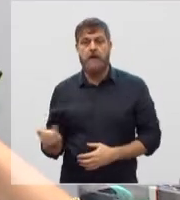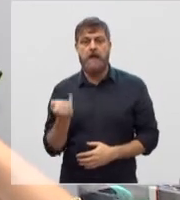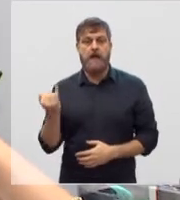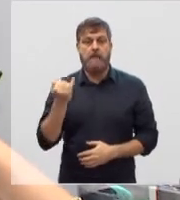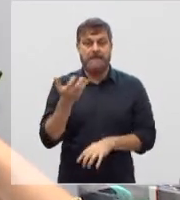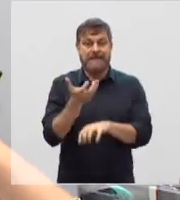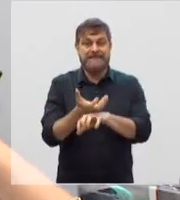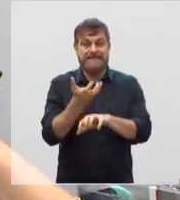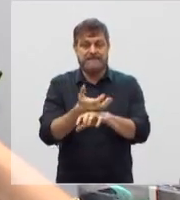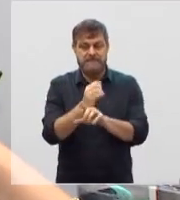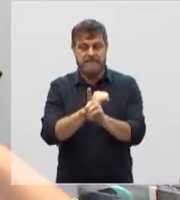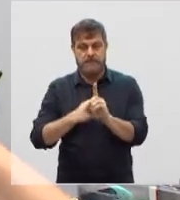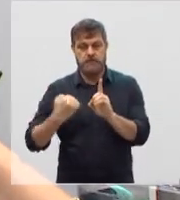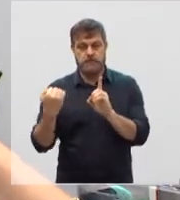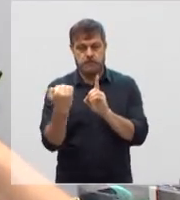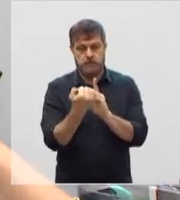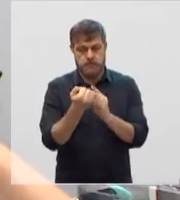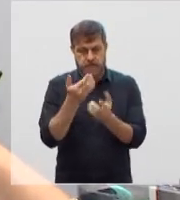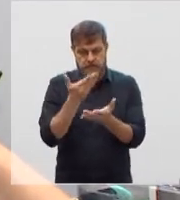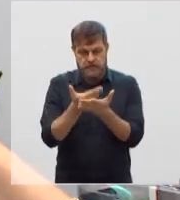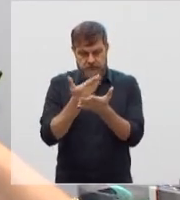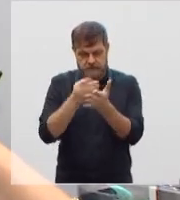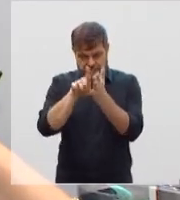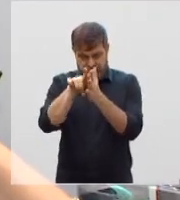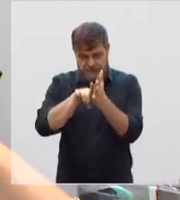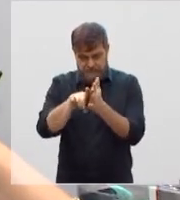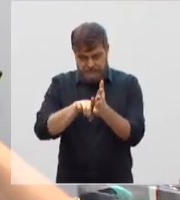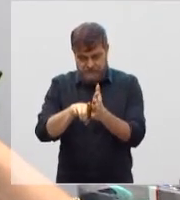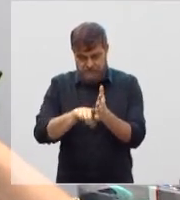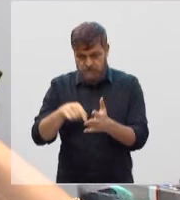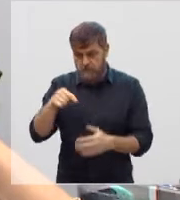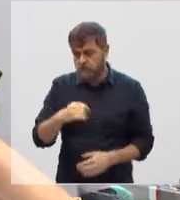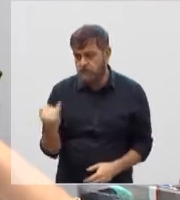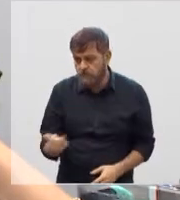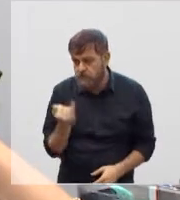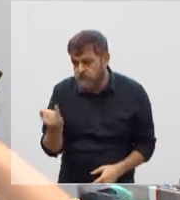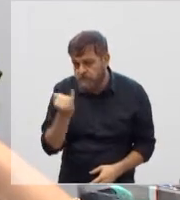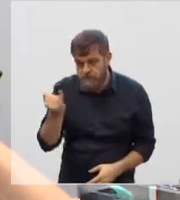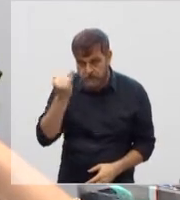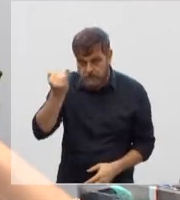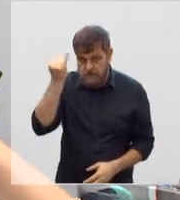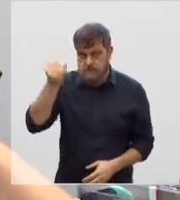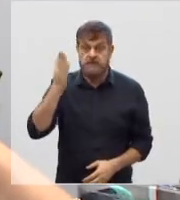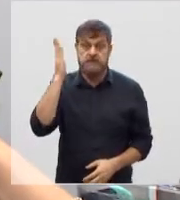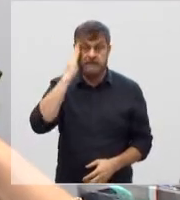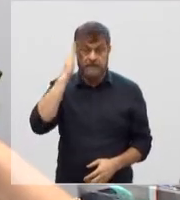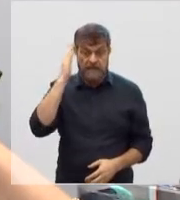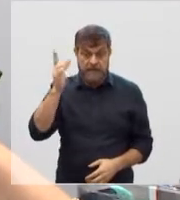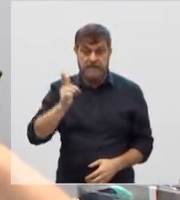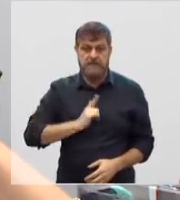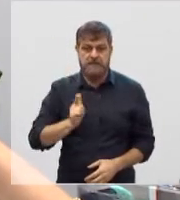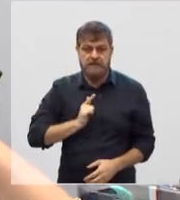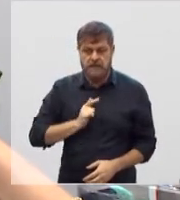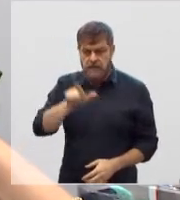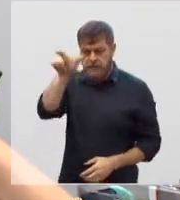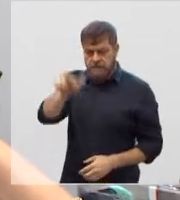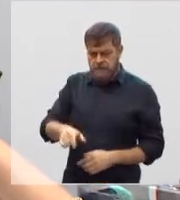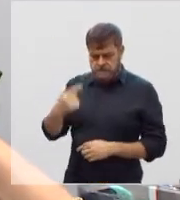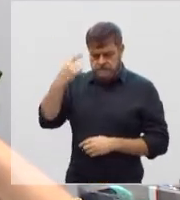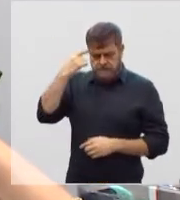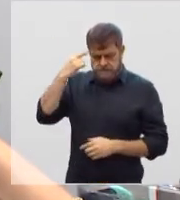tornou-se importante a sociologia, né? E hoje é uma cadeira extremamente relevante. A gente sabe como é importante a figura